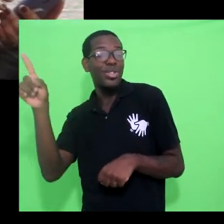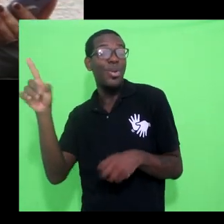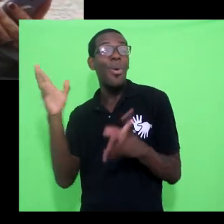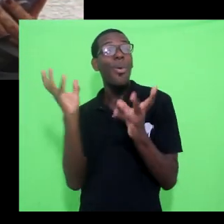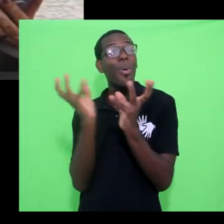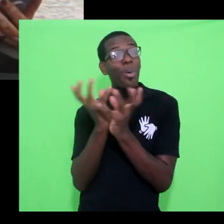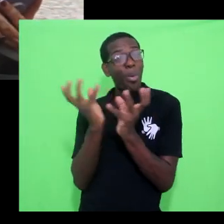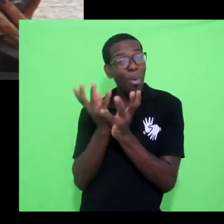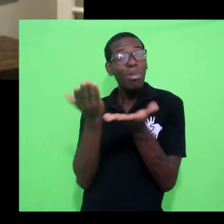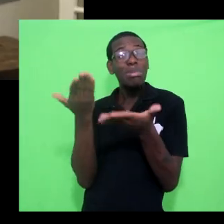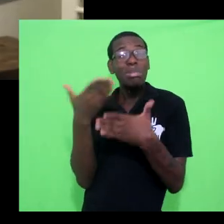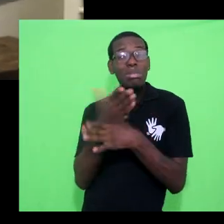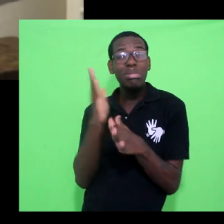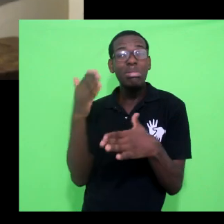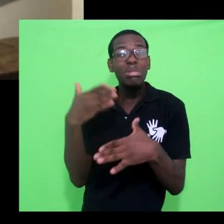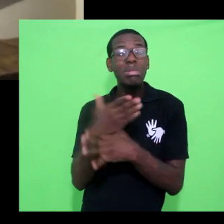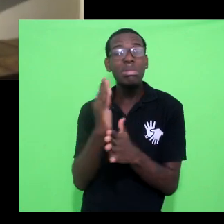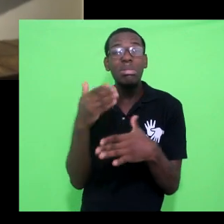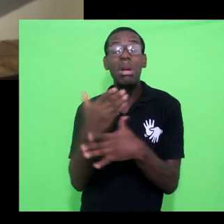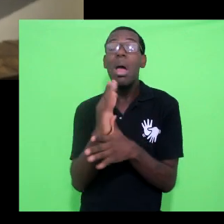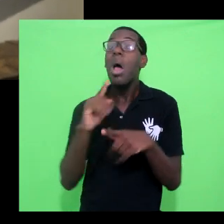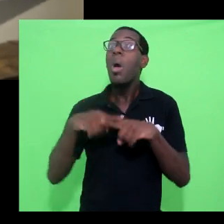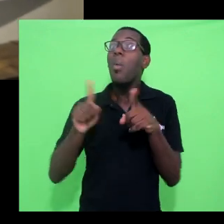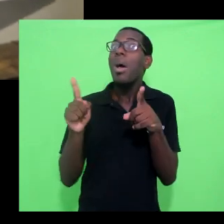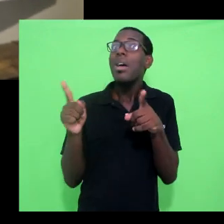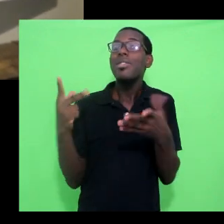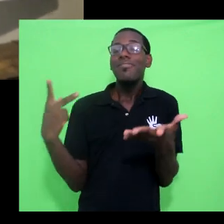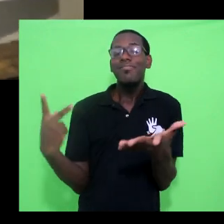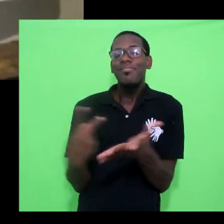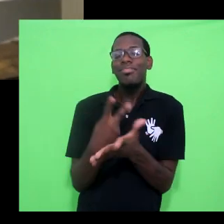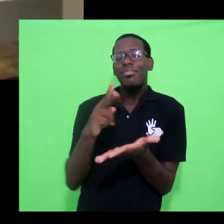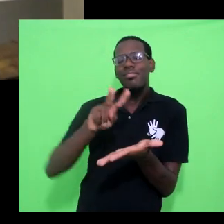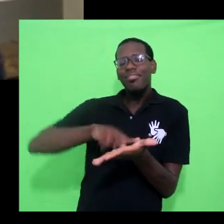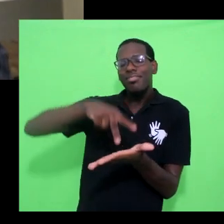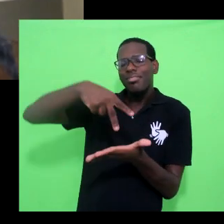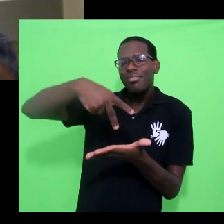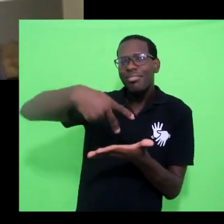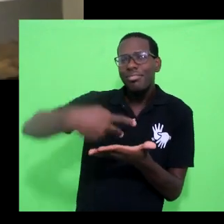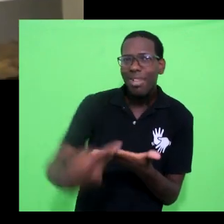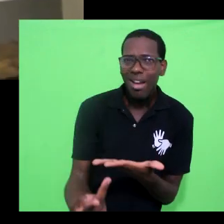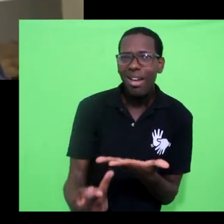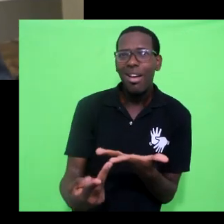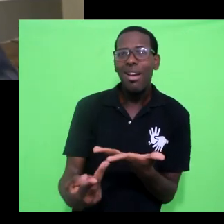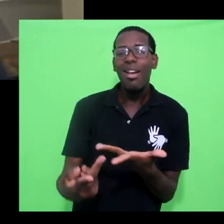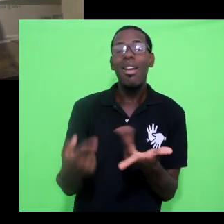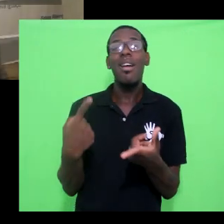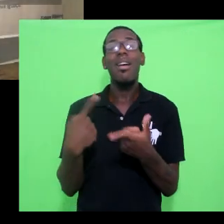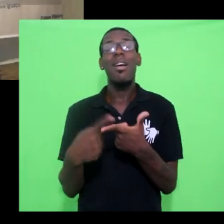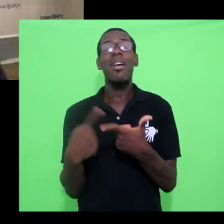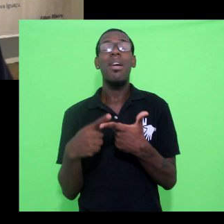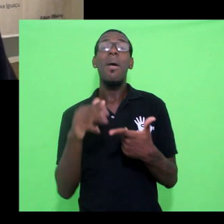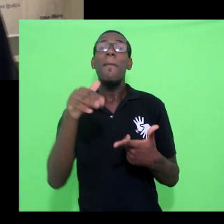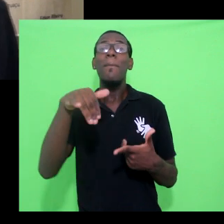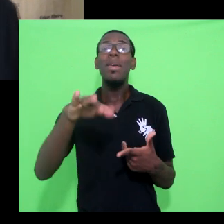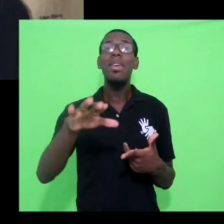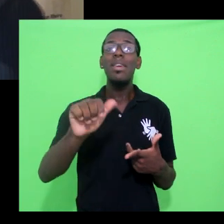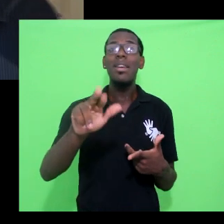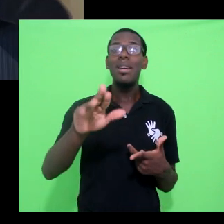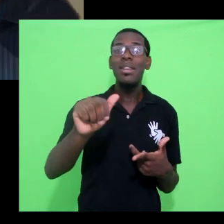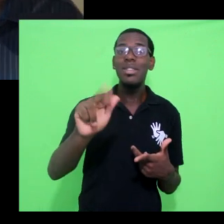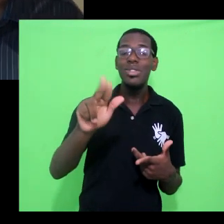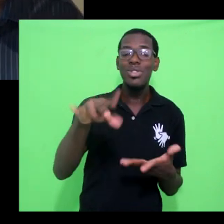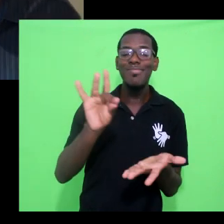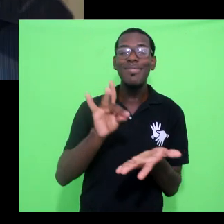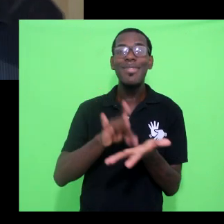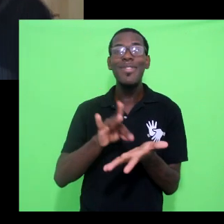perdeu. O Ney se machucou, quase quebrou a perna, caiu por cima da bússola, a bússola ficou inoperante. E o fato é que eles